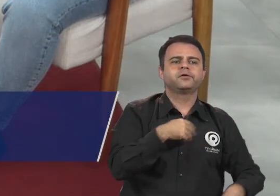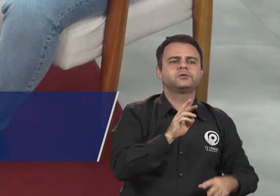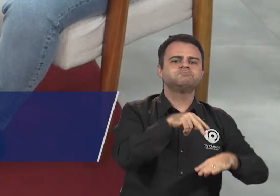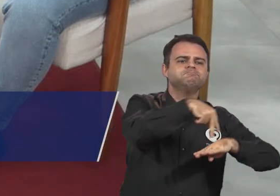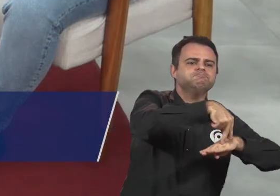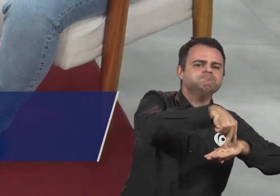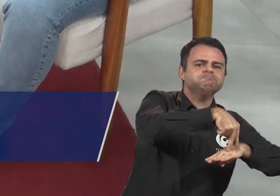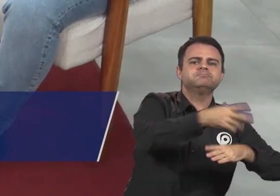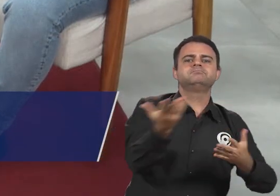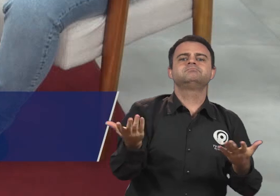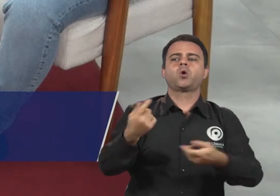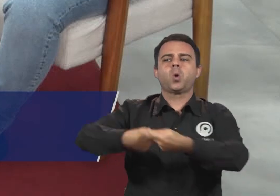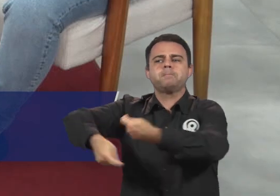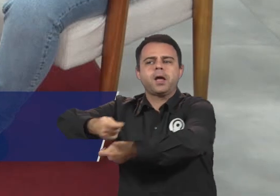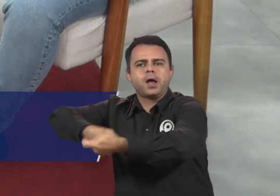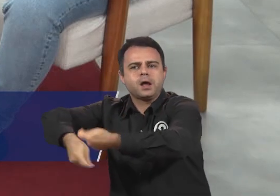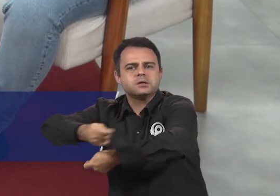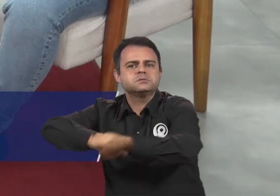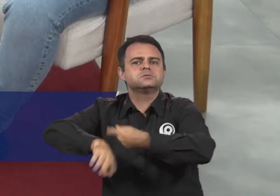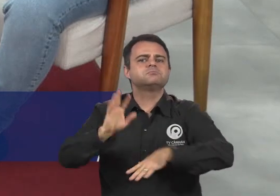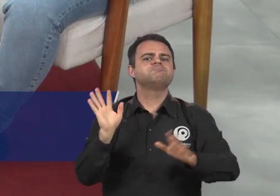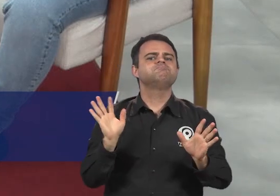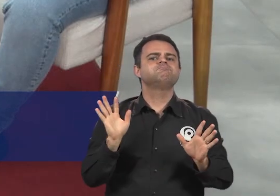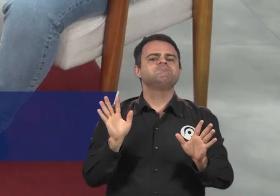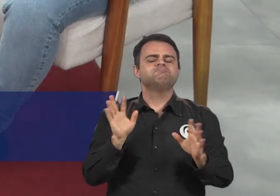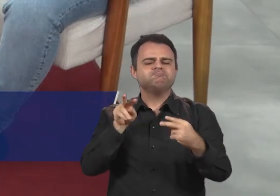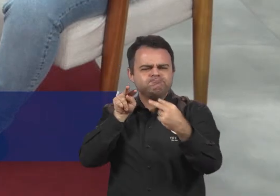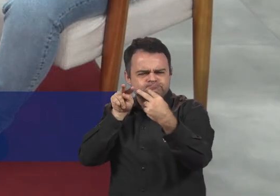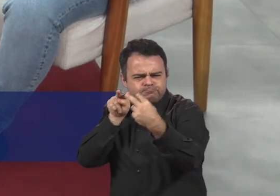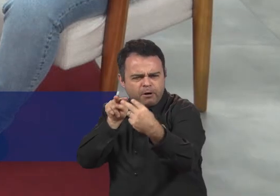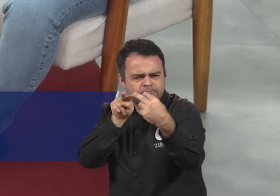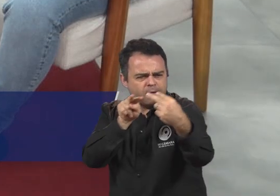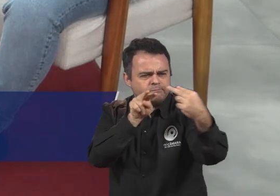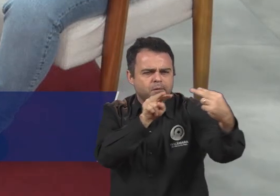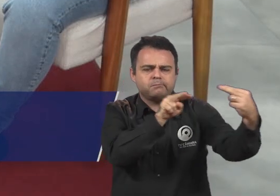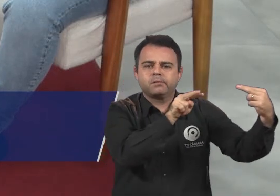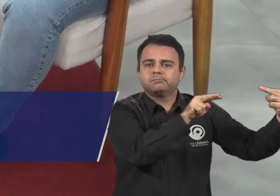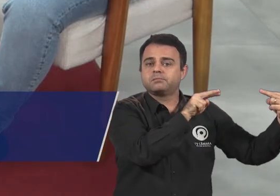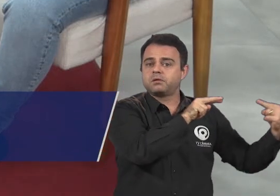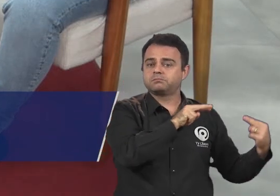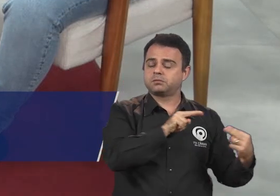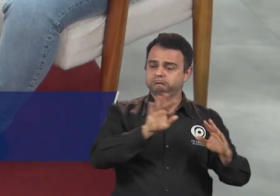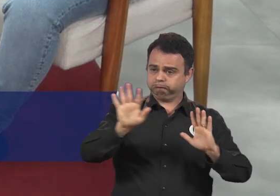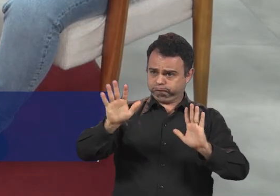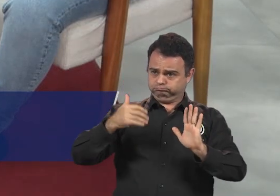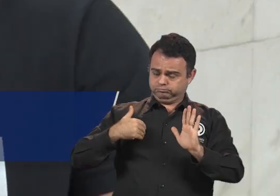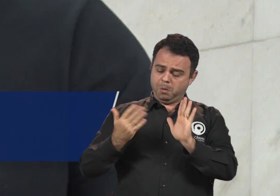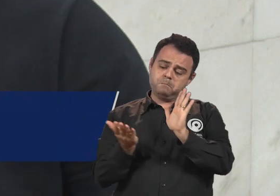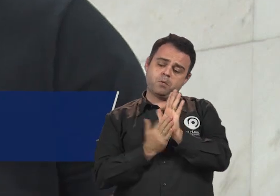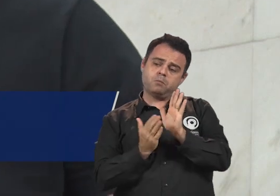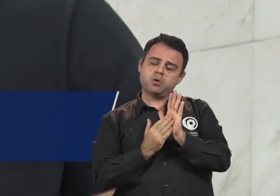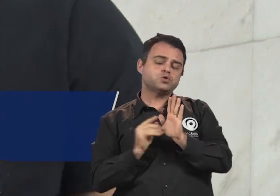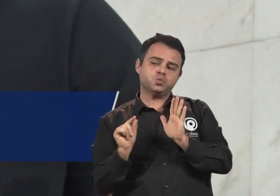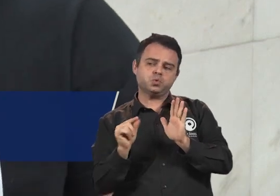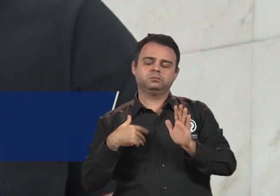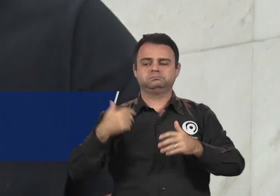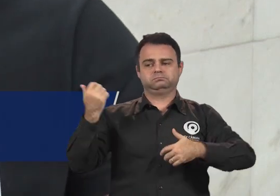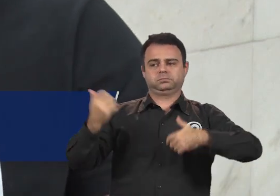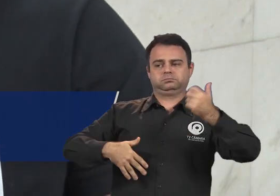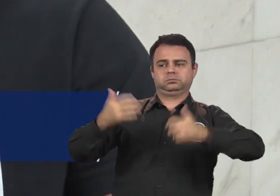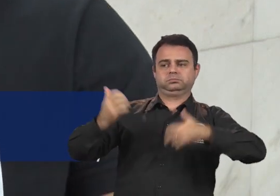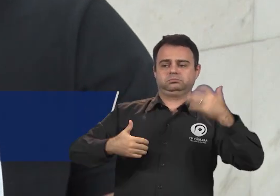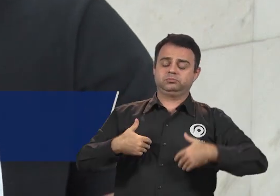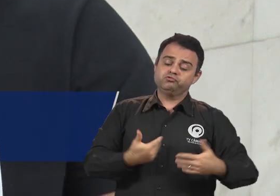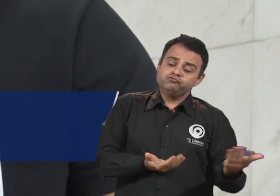que a gente passava ali no dia a dia e olhar nos olhos da pessoa e dizer, olha, o que eu tenho a oferecer é isso. Eu sou um